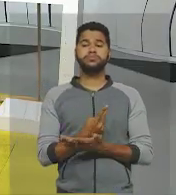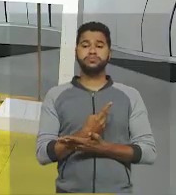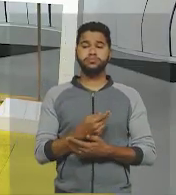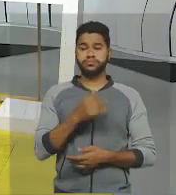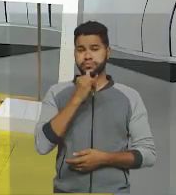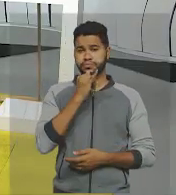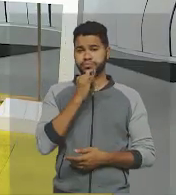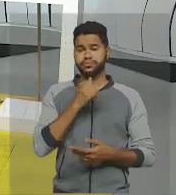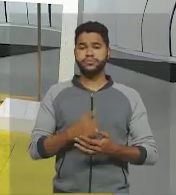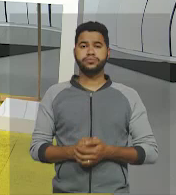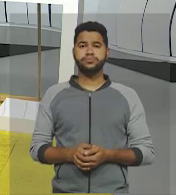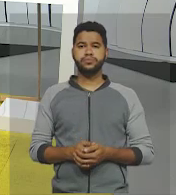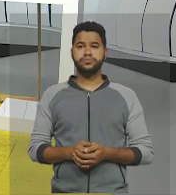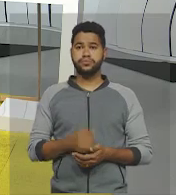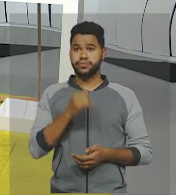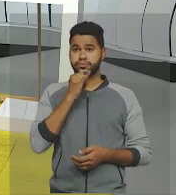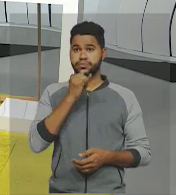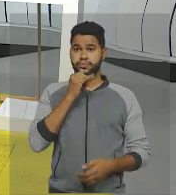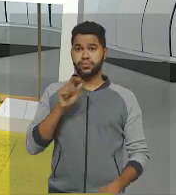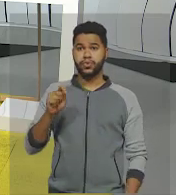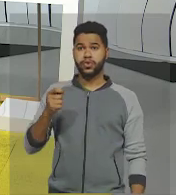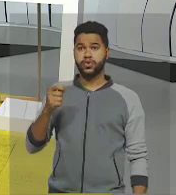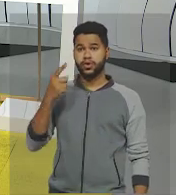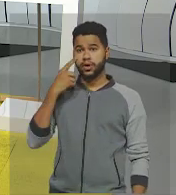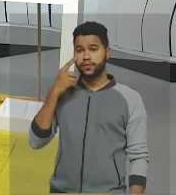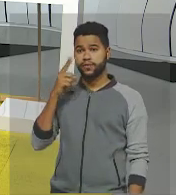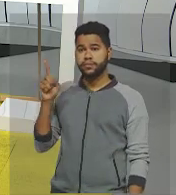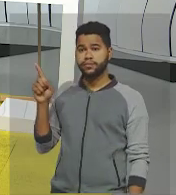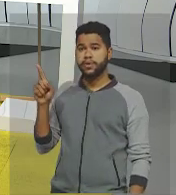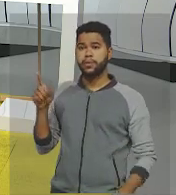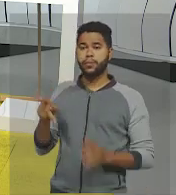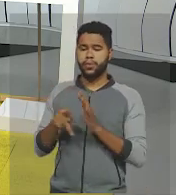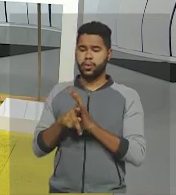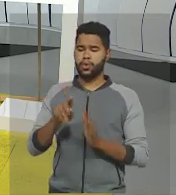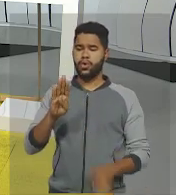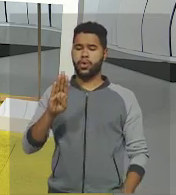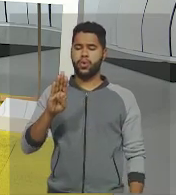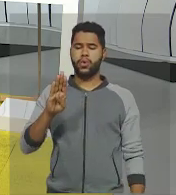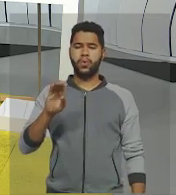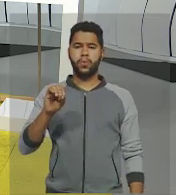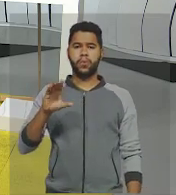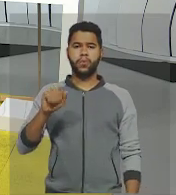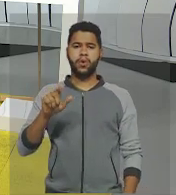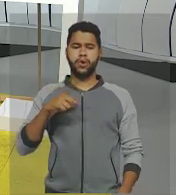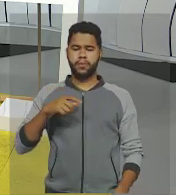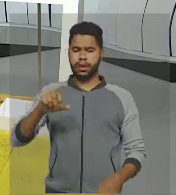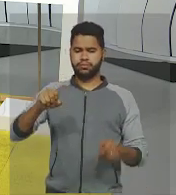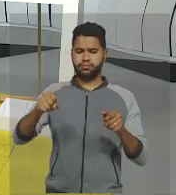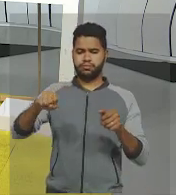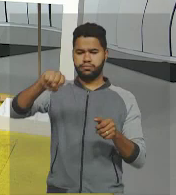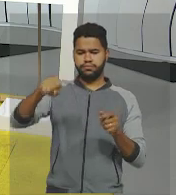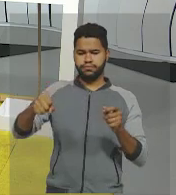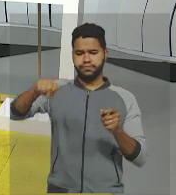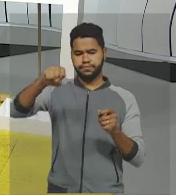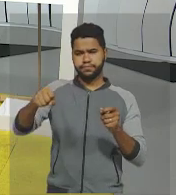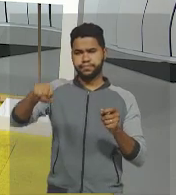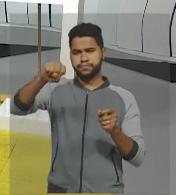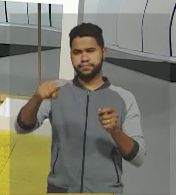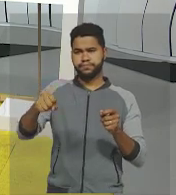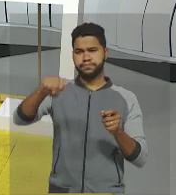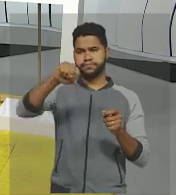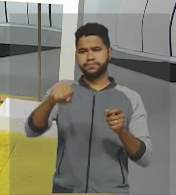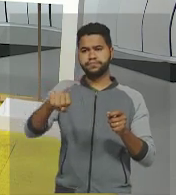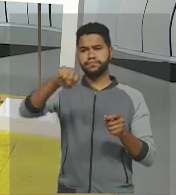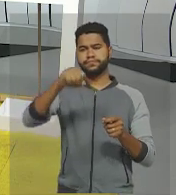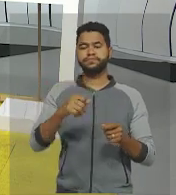quando eu pego uma chave como essa aqui, uma chave de boca, para a gente poder desapertar ou apertar parafusos. Quanto mais